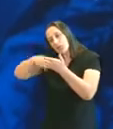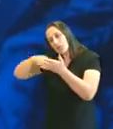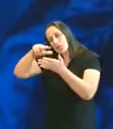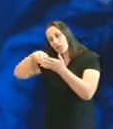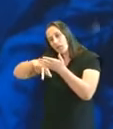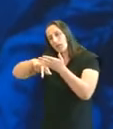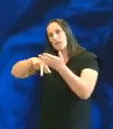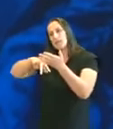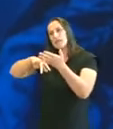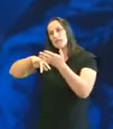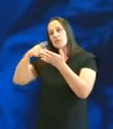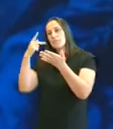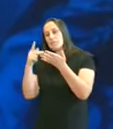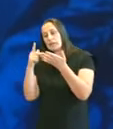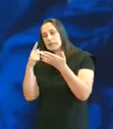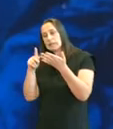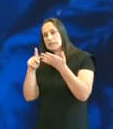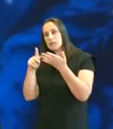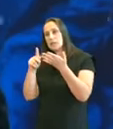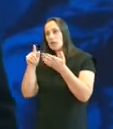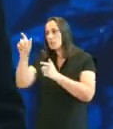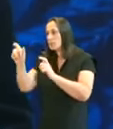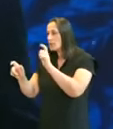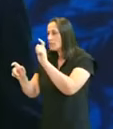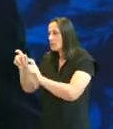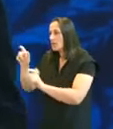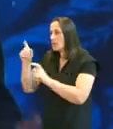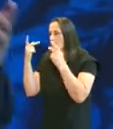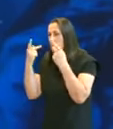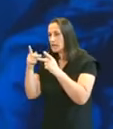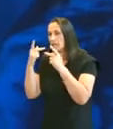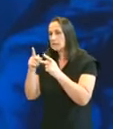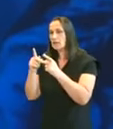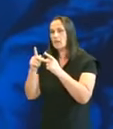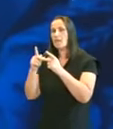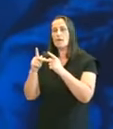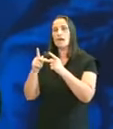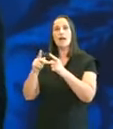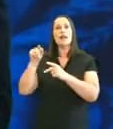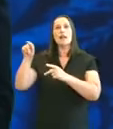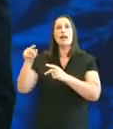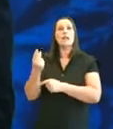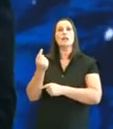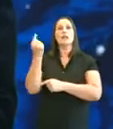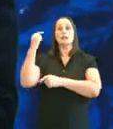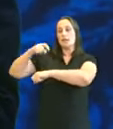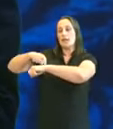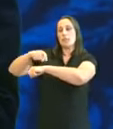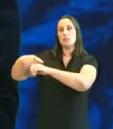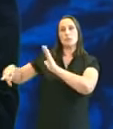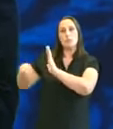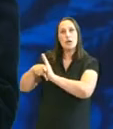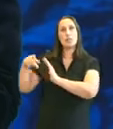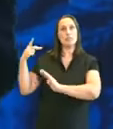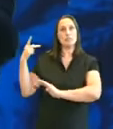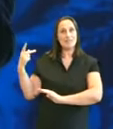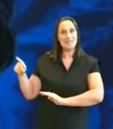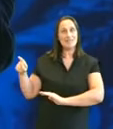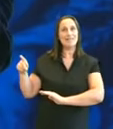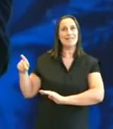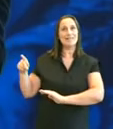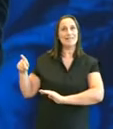vendo alguns dos pregadores ali falando sobre os mitos do seu tempo, mitos que eram